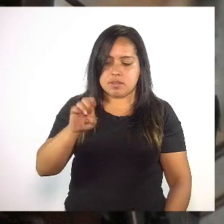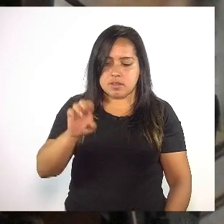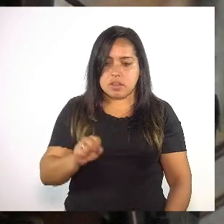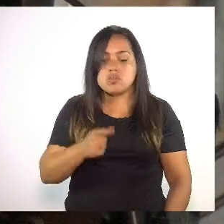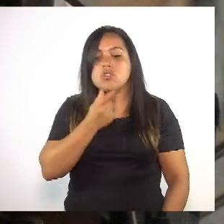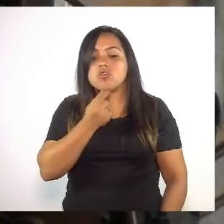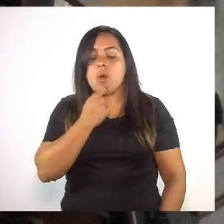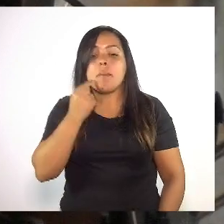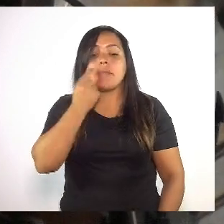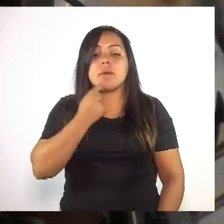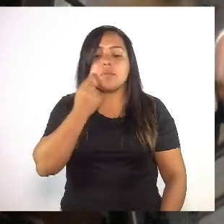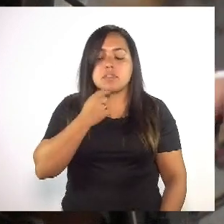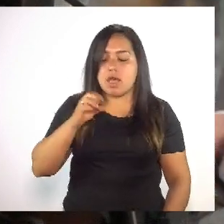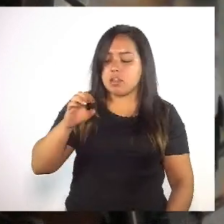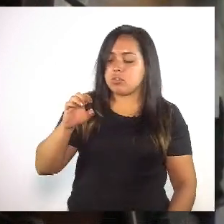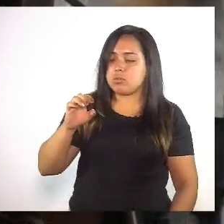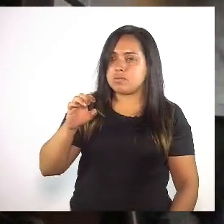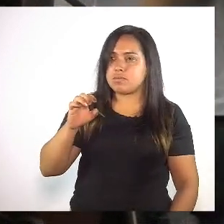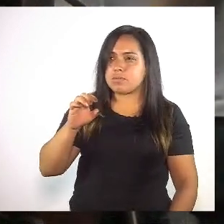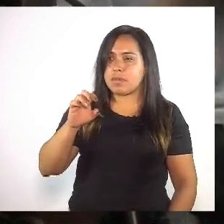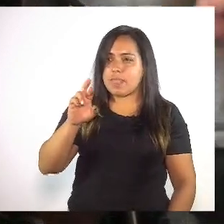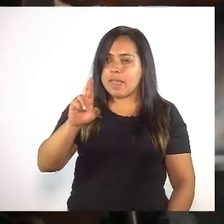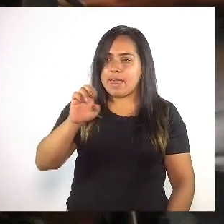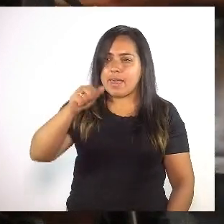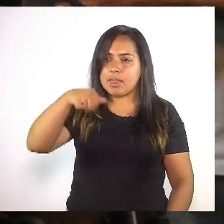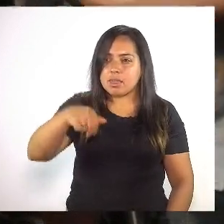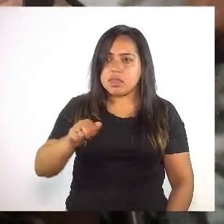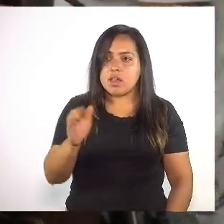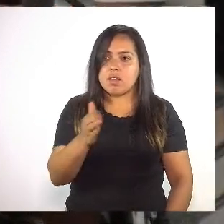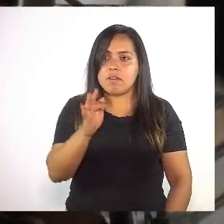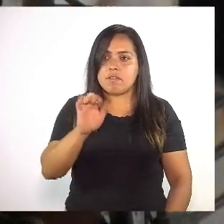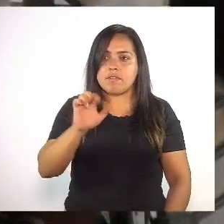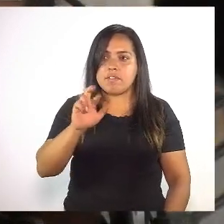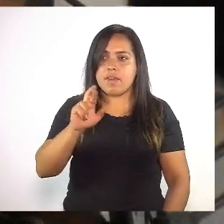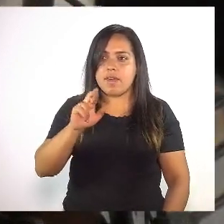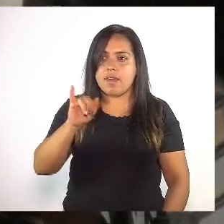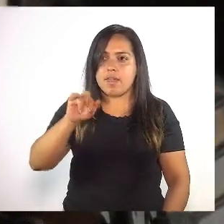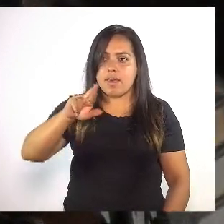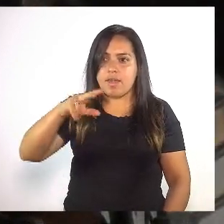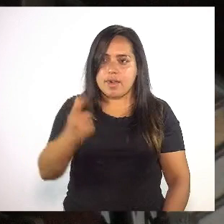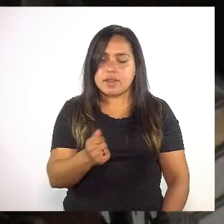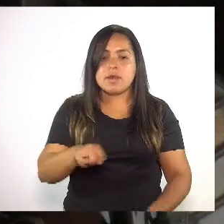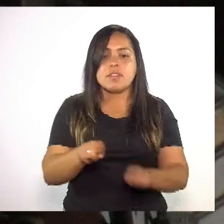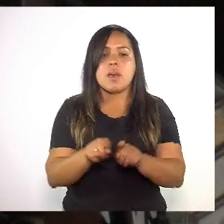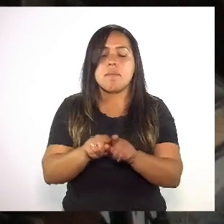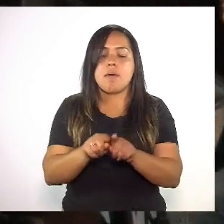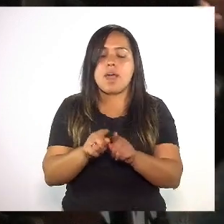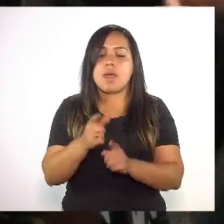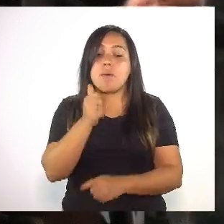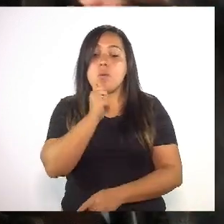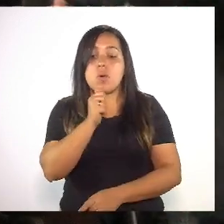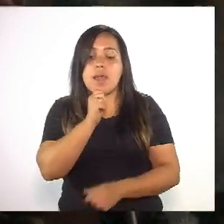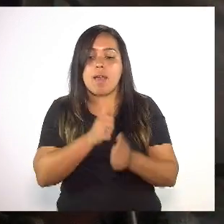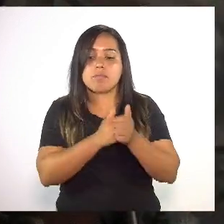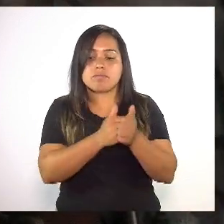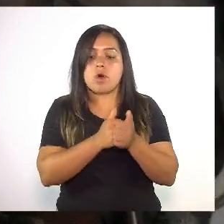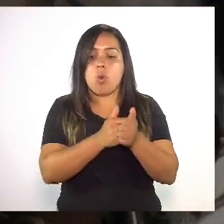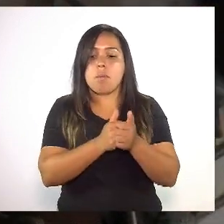Ferreirinha e deputado Rodrigo Amorim, deputada Zeidan, que está acompanhando aqui pelo Zap.